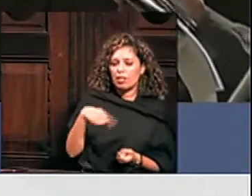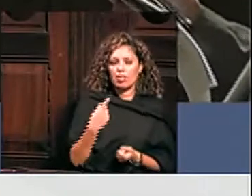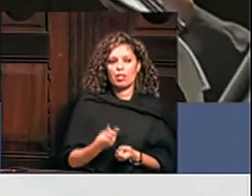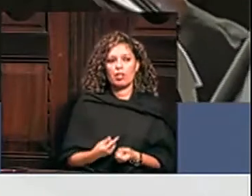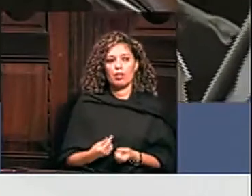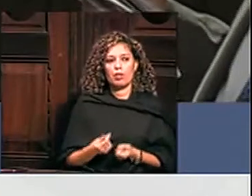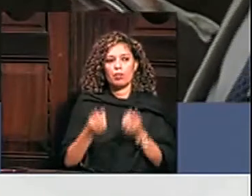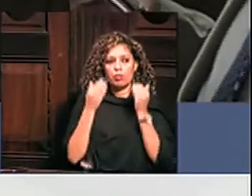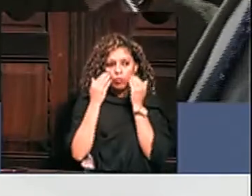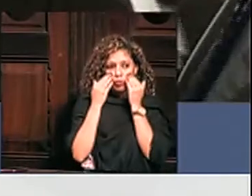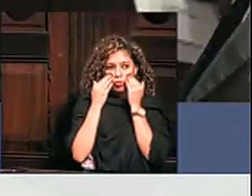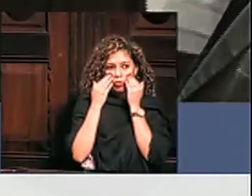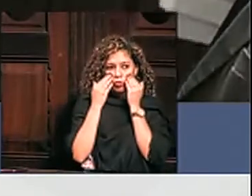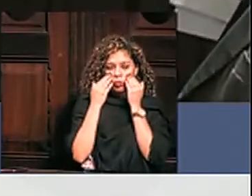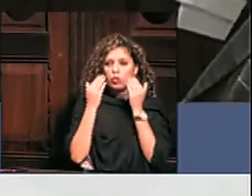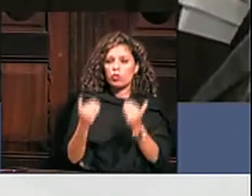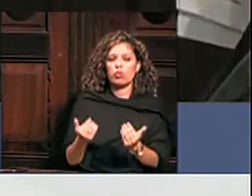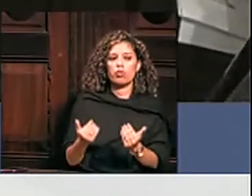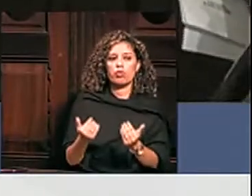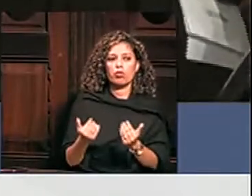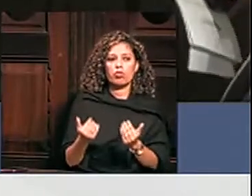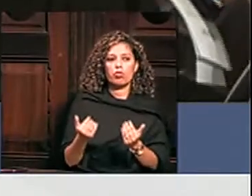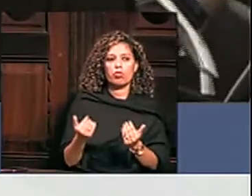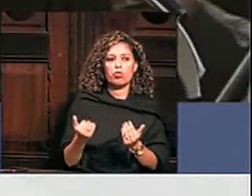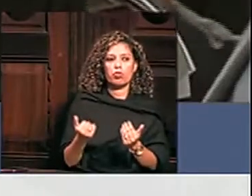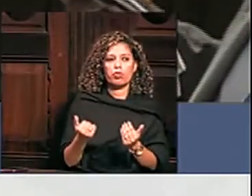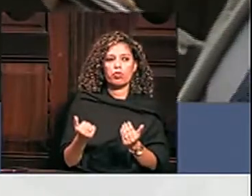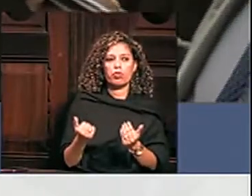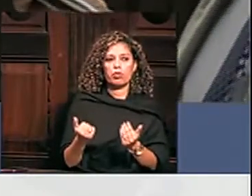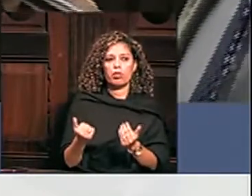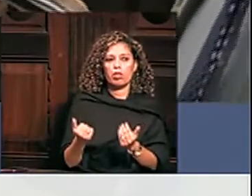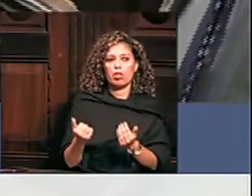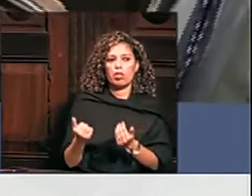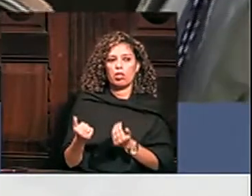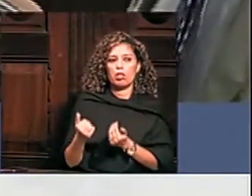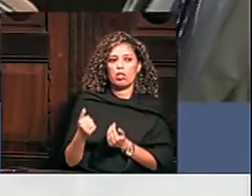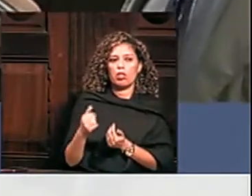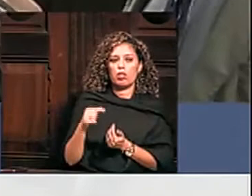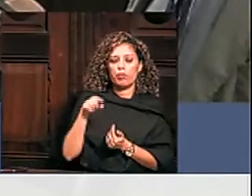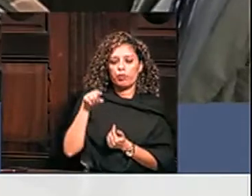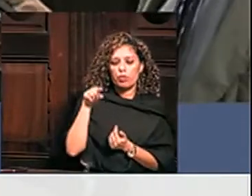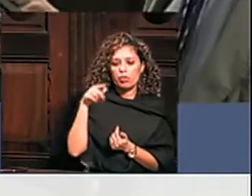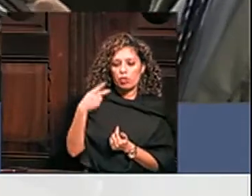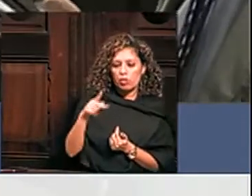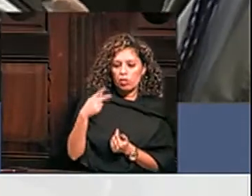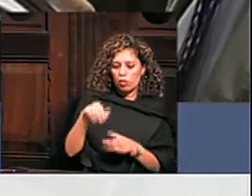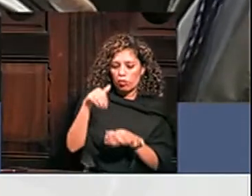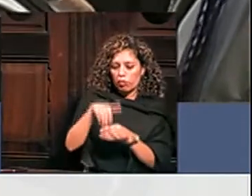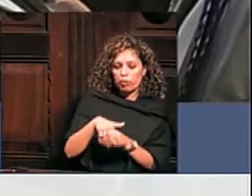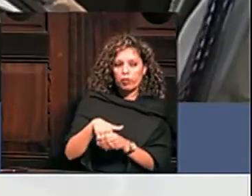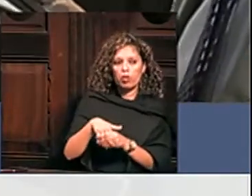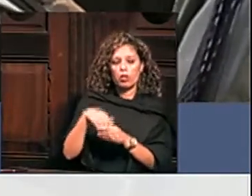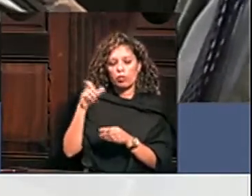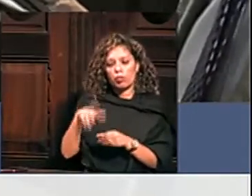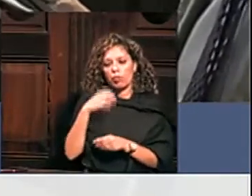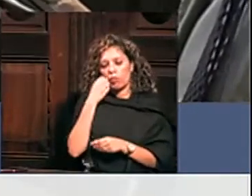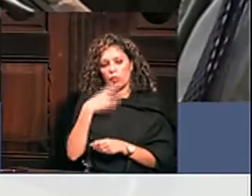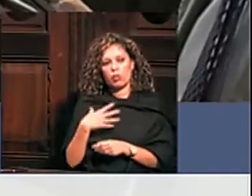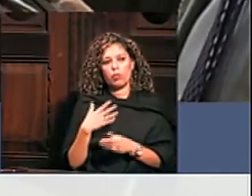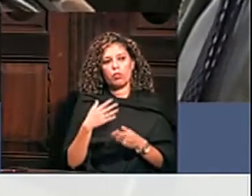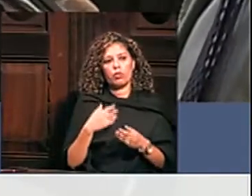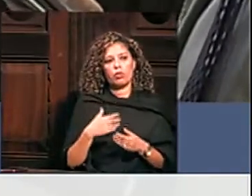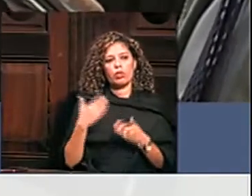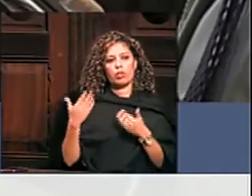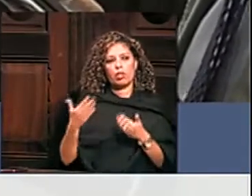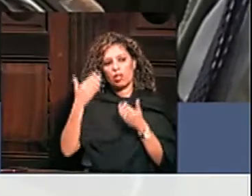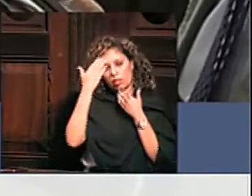deu uma visão de que, apesar das suas convicções, seu voto foi pela grandeza do nosso Estado. Então, mais uma vez,